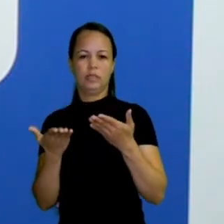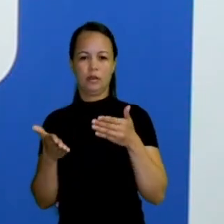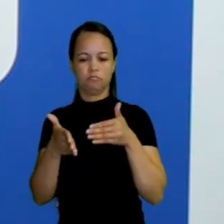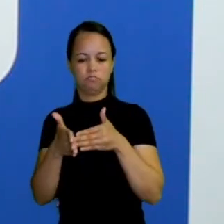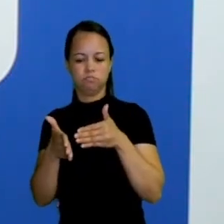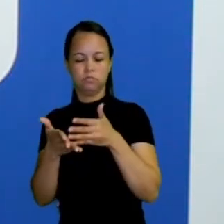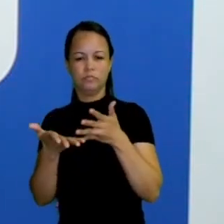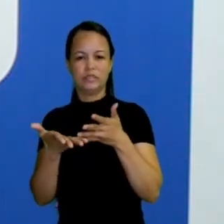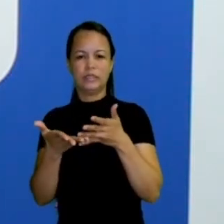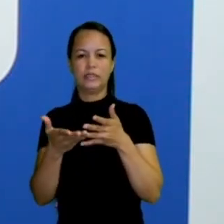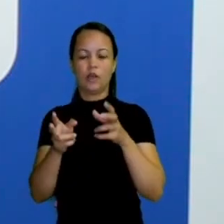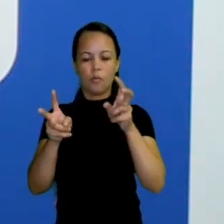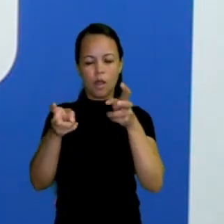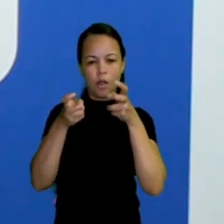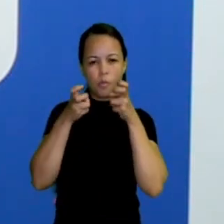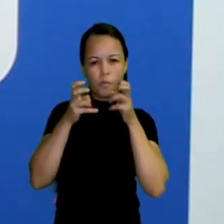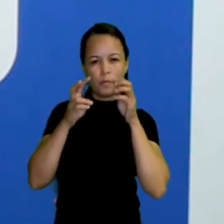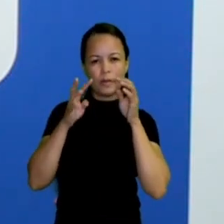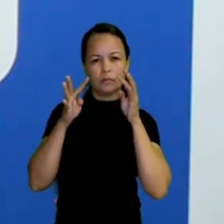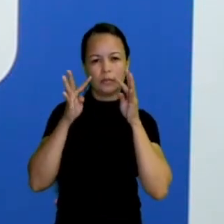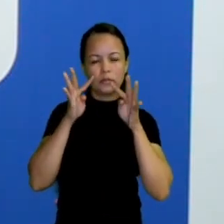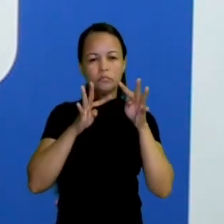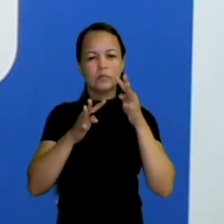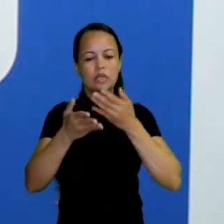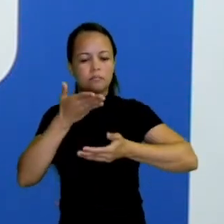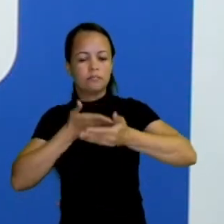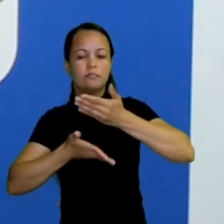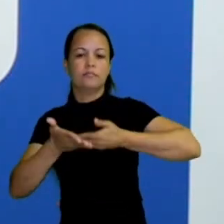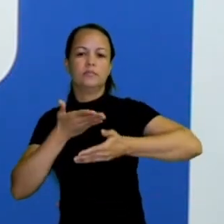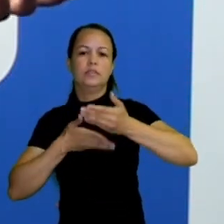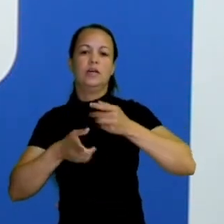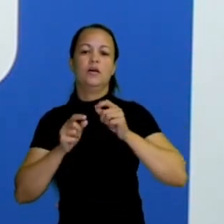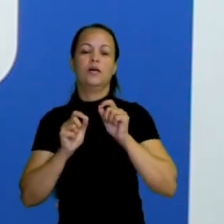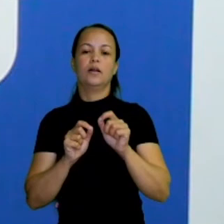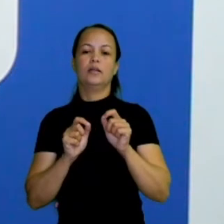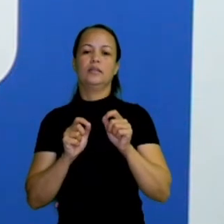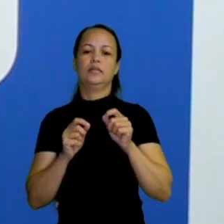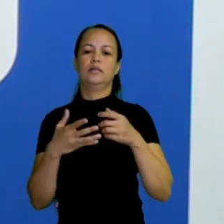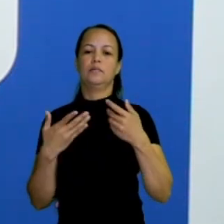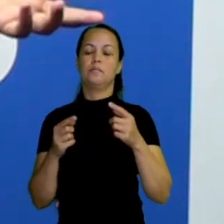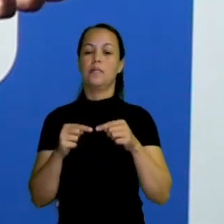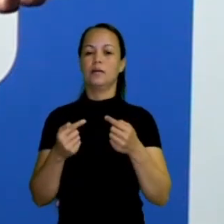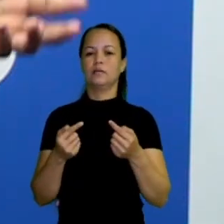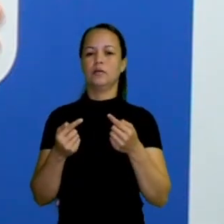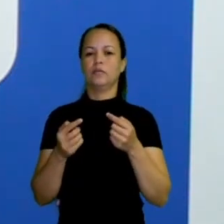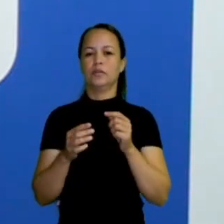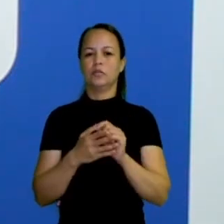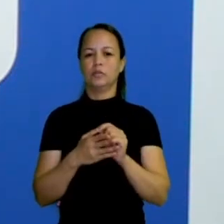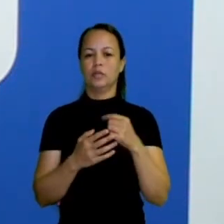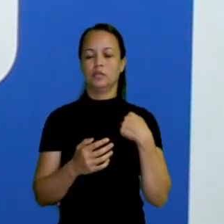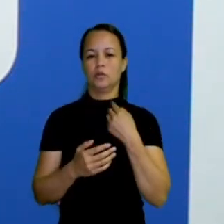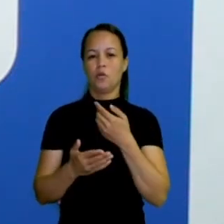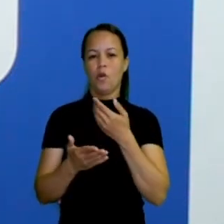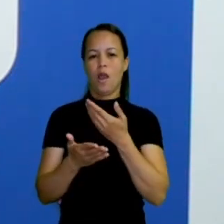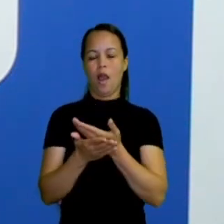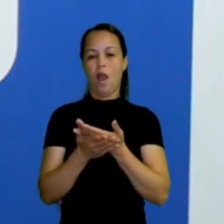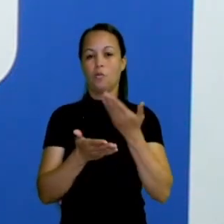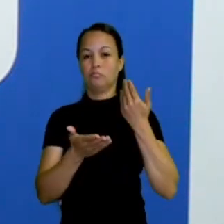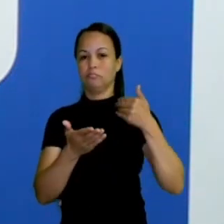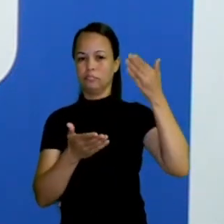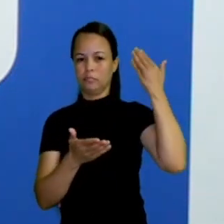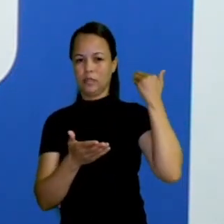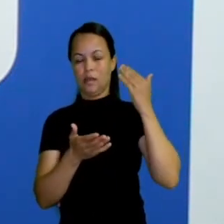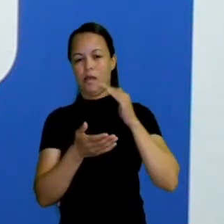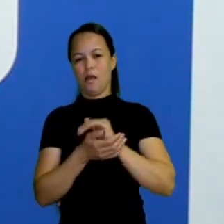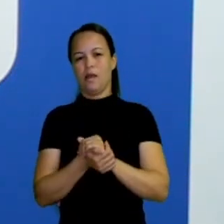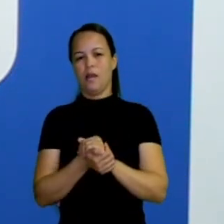é uma atenção que a gente quer dar para vocês de troca, porque mais uma vez, como eu coloquei na aula anterior, a nossa troca hoje está